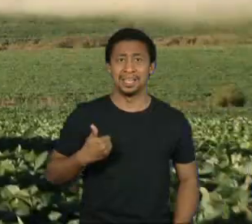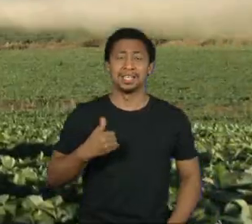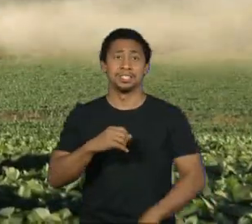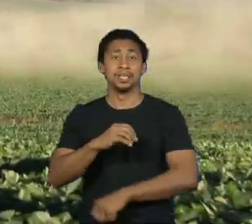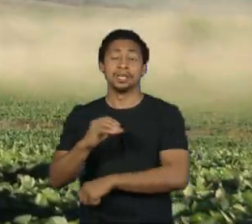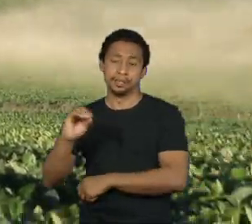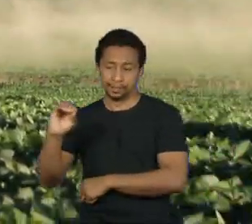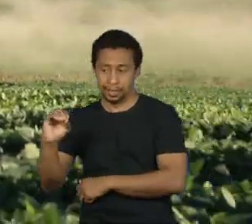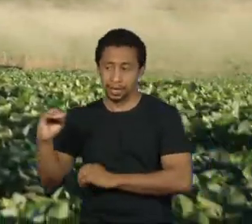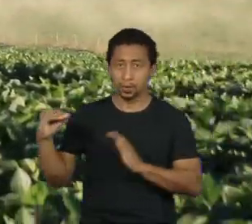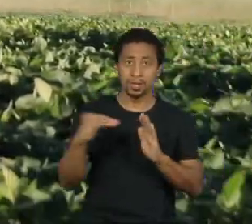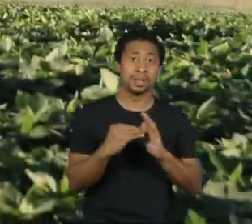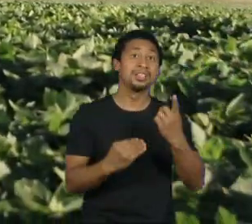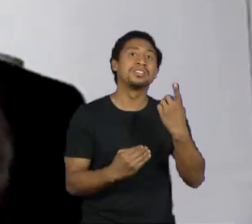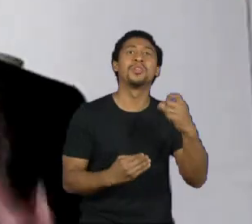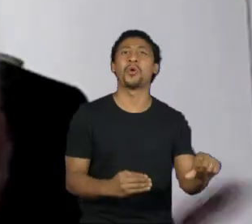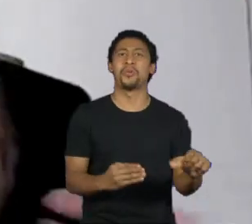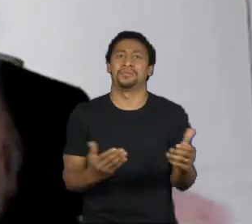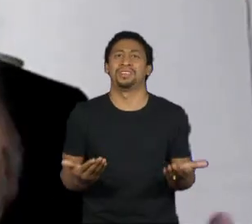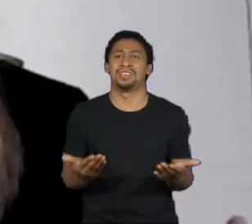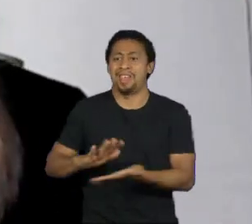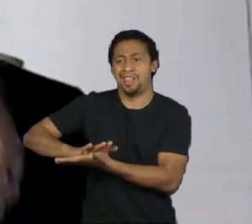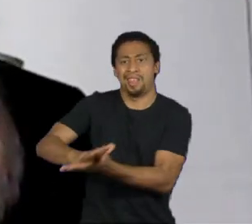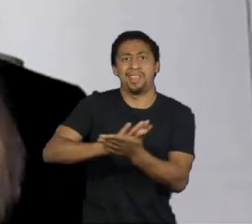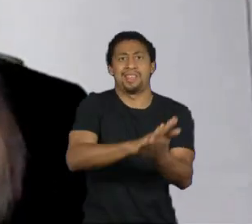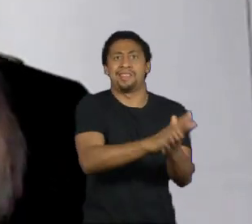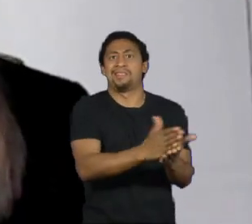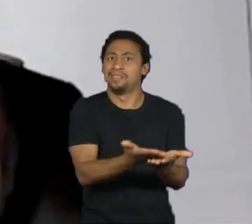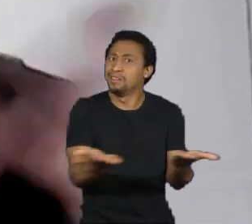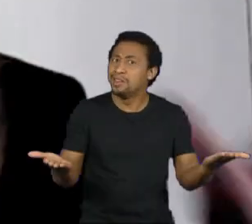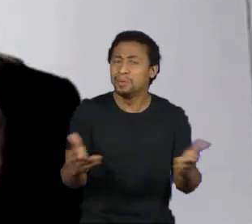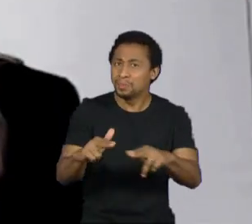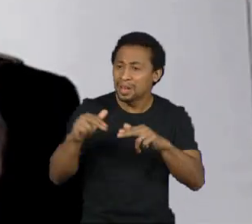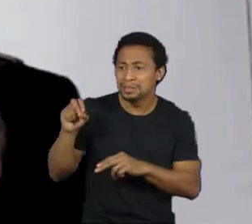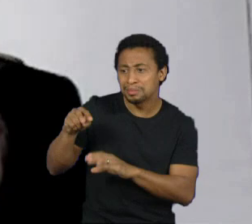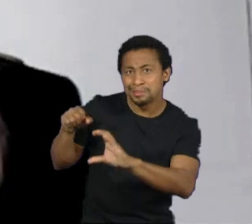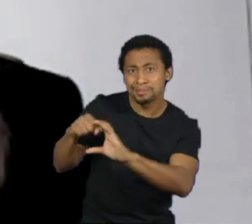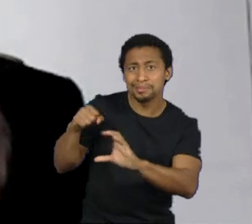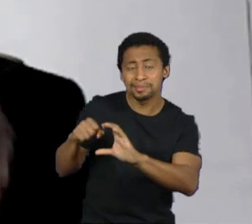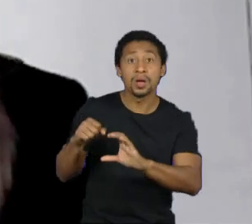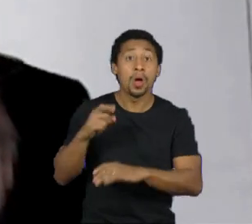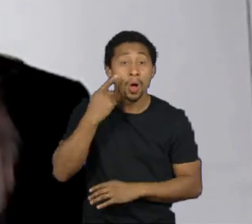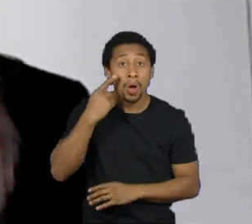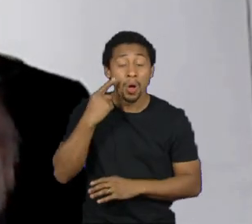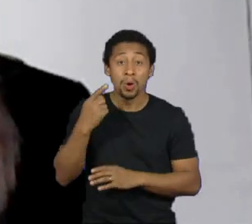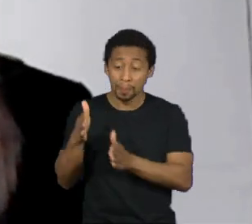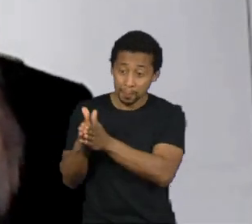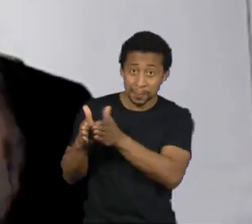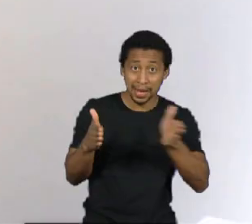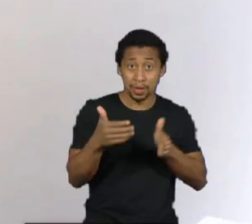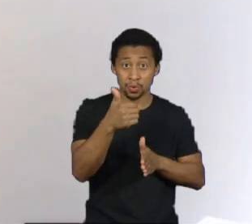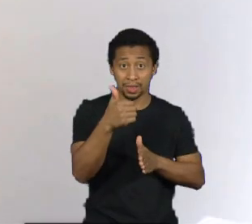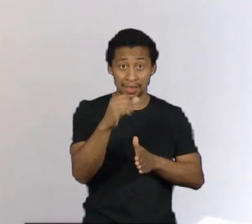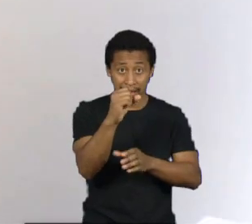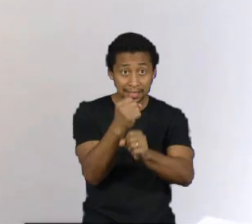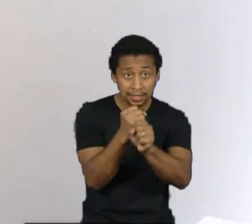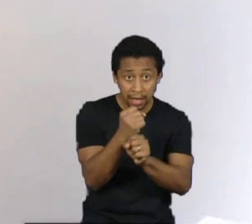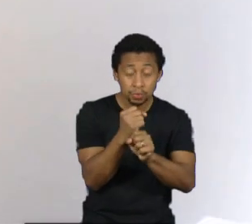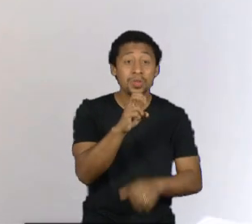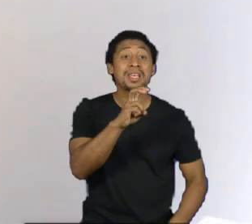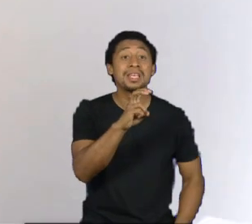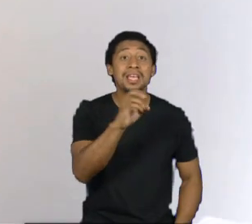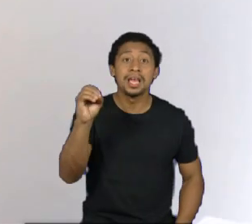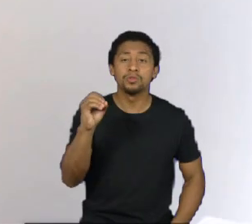anos. Isso é um infanticídio. Nós tivemos nos últimos 10 anos 500 bebês intoxicados com agrotóxicos no Brasil. A população